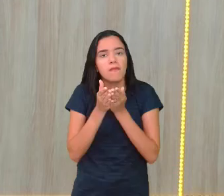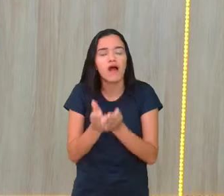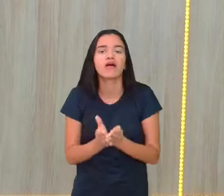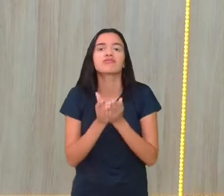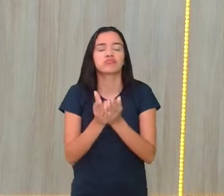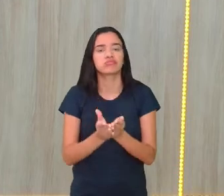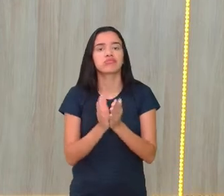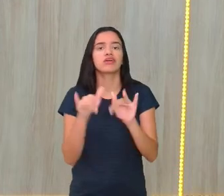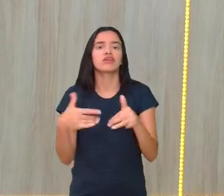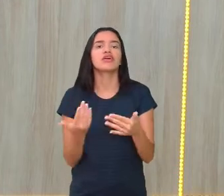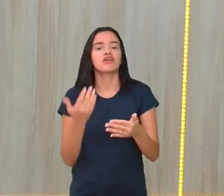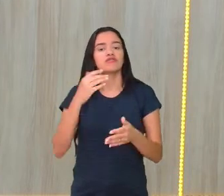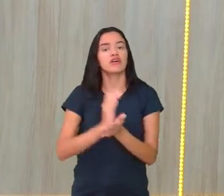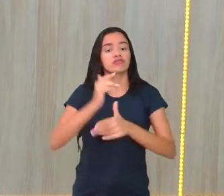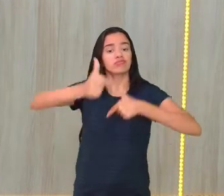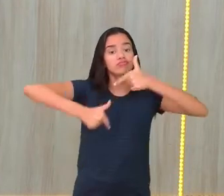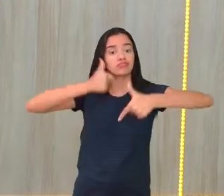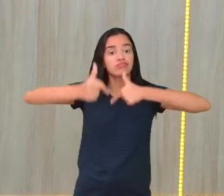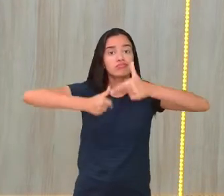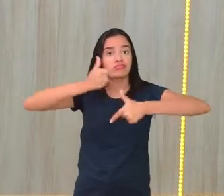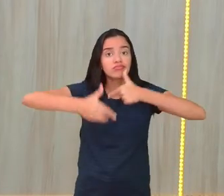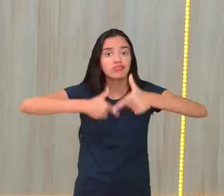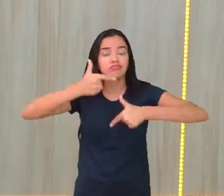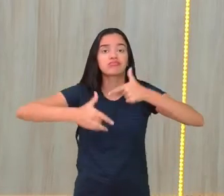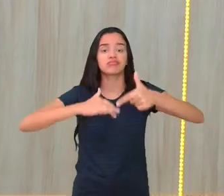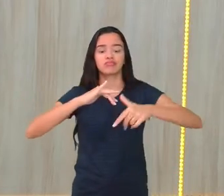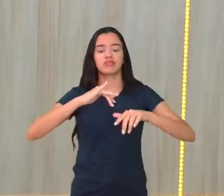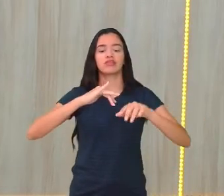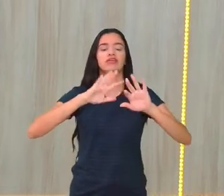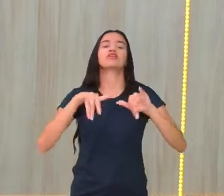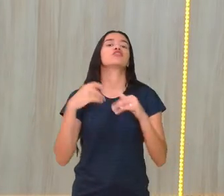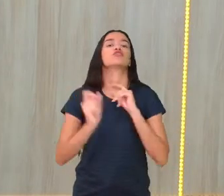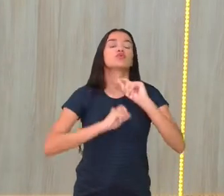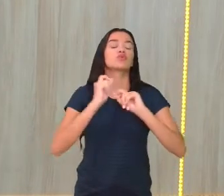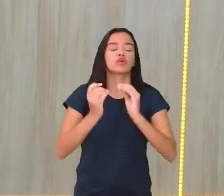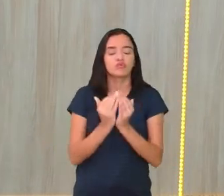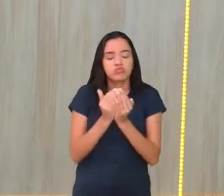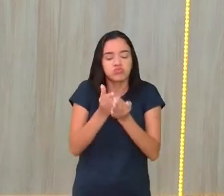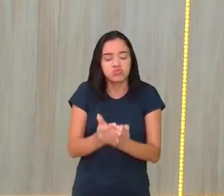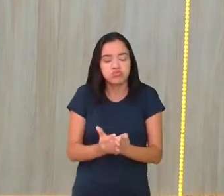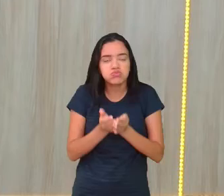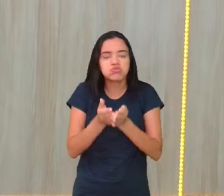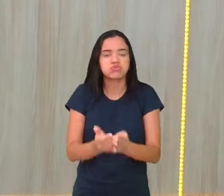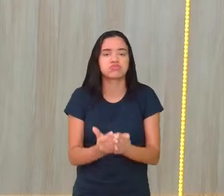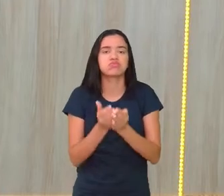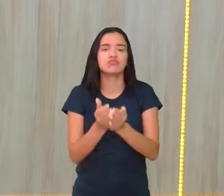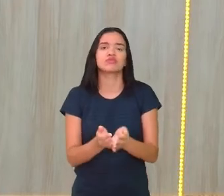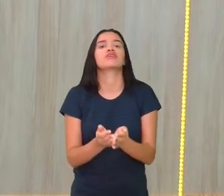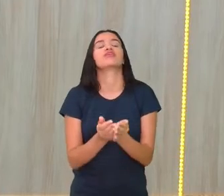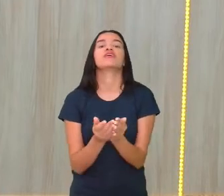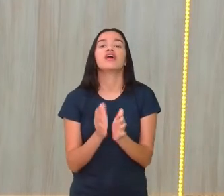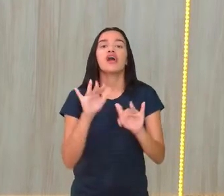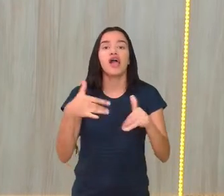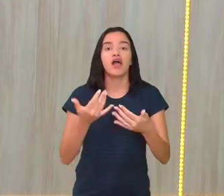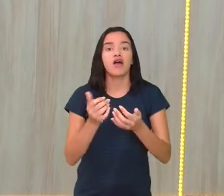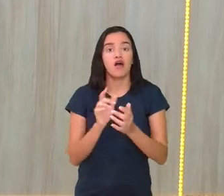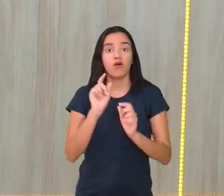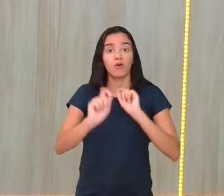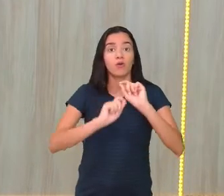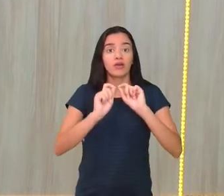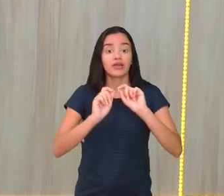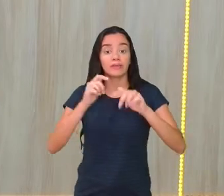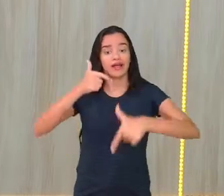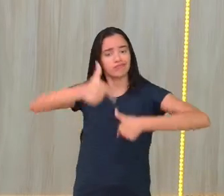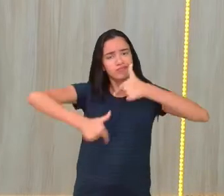dedicar à atividade da navegação. Eles foram praticamente empurrados para